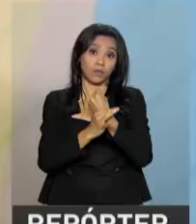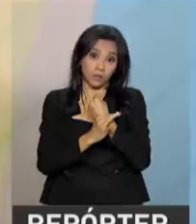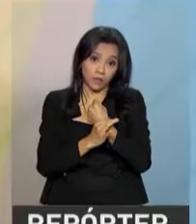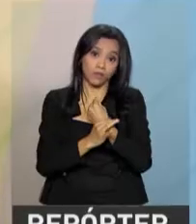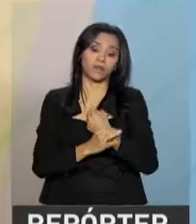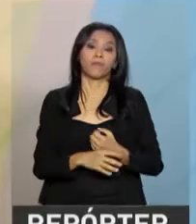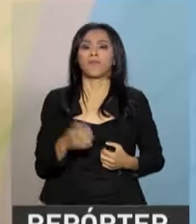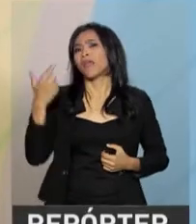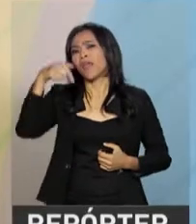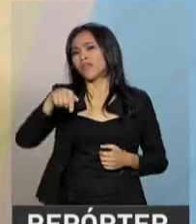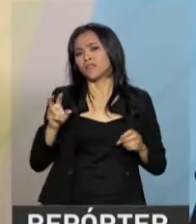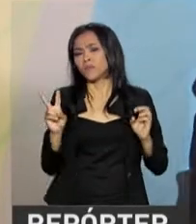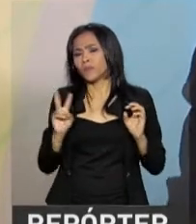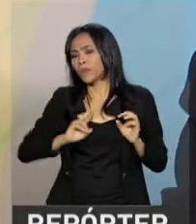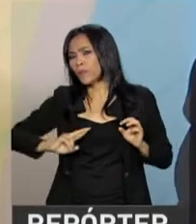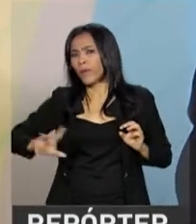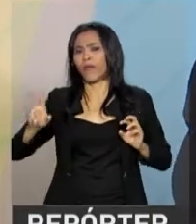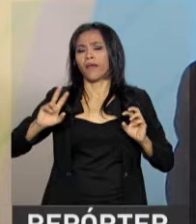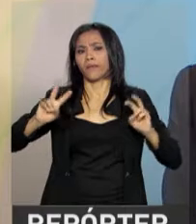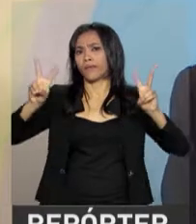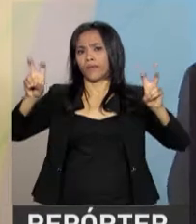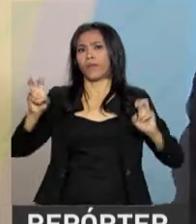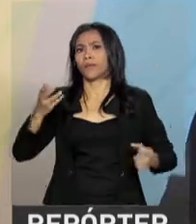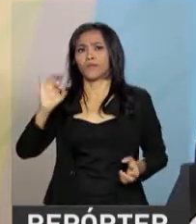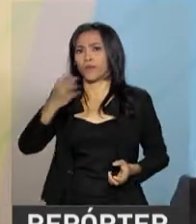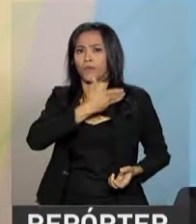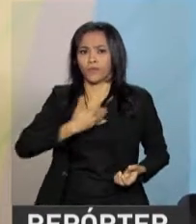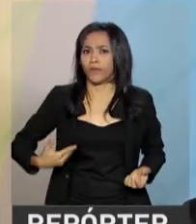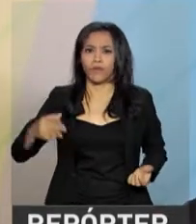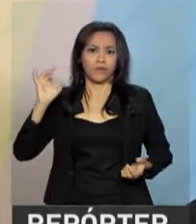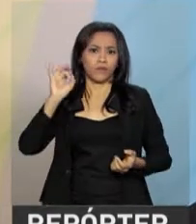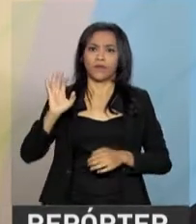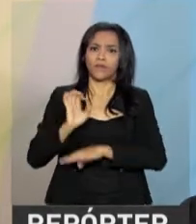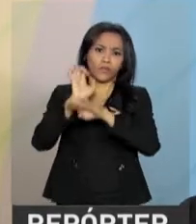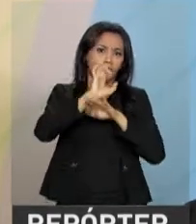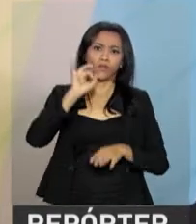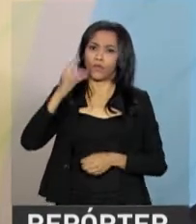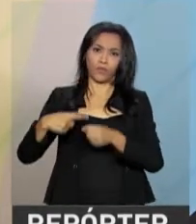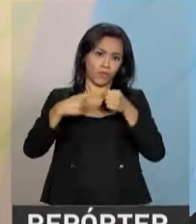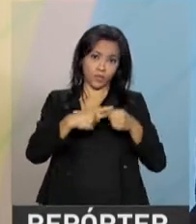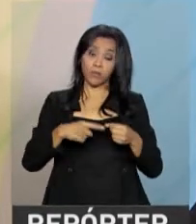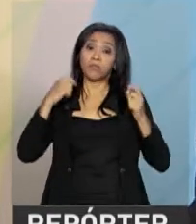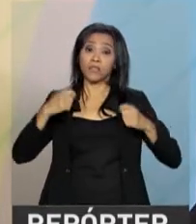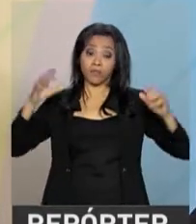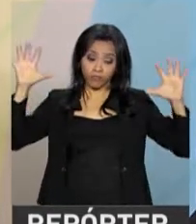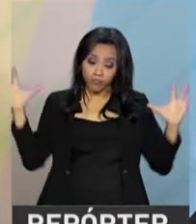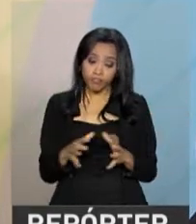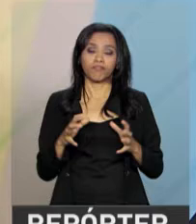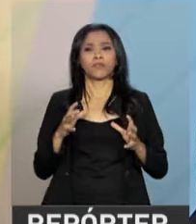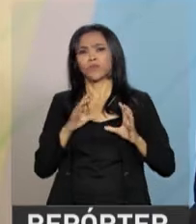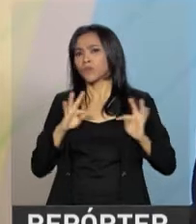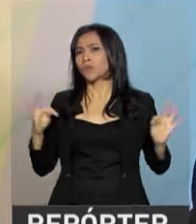Pública. Este não é um tema que só a União, ou só o Estado, ou só o município podem tratar. Nós temos que integrar toda